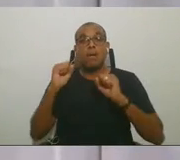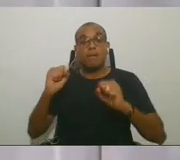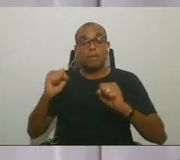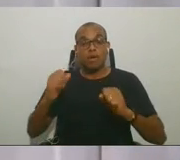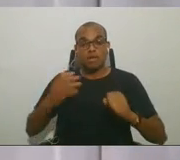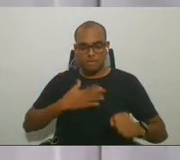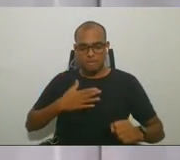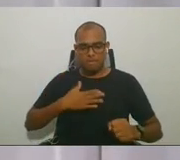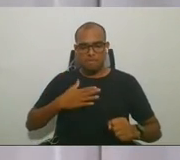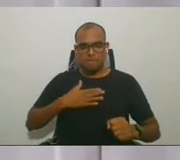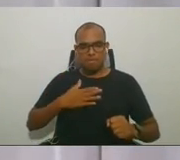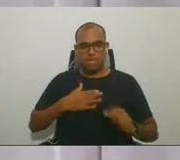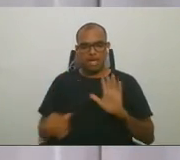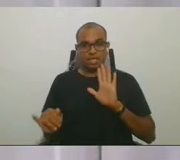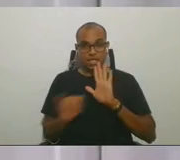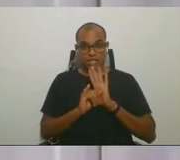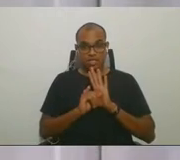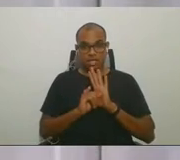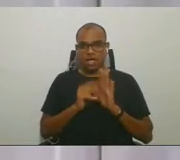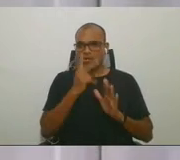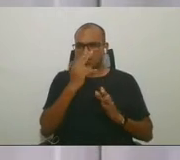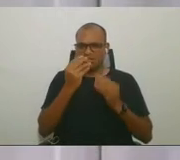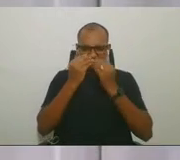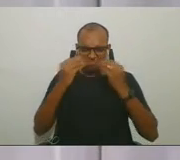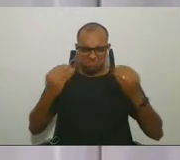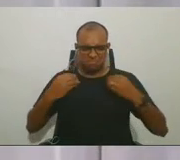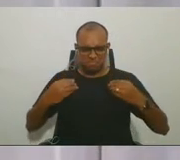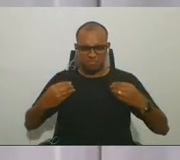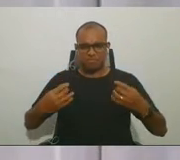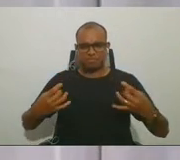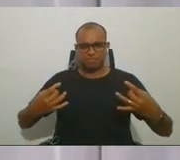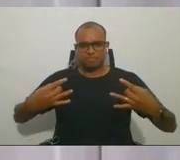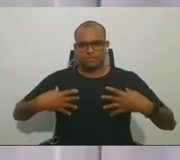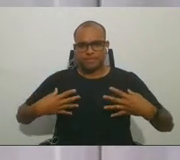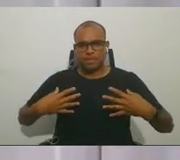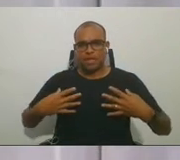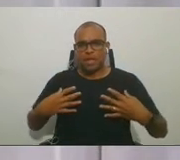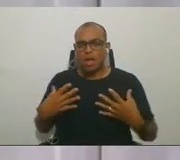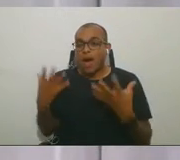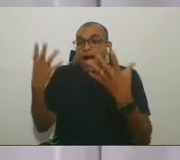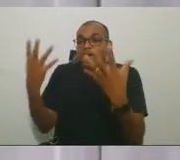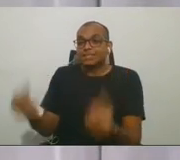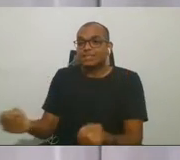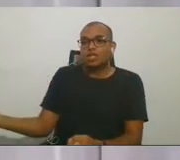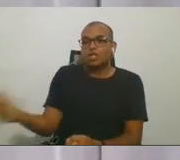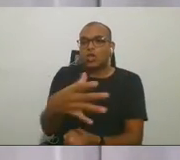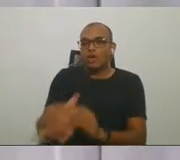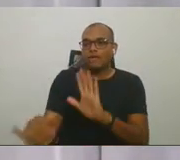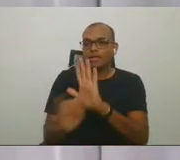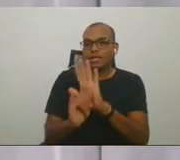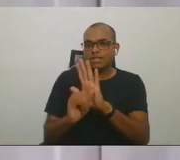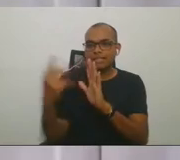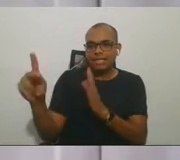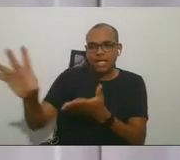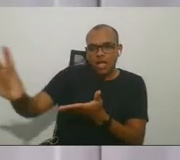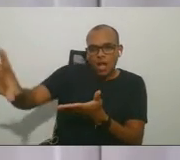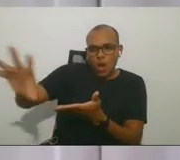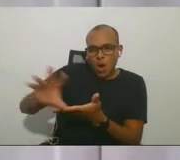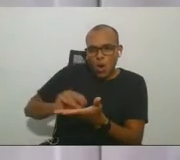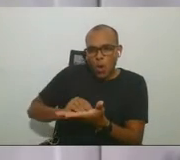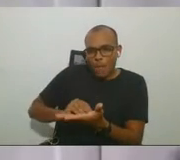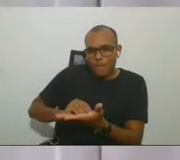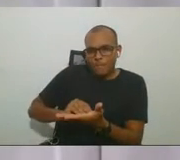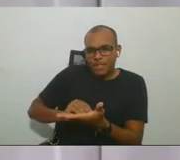origem, abraçar o segmento social que se chega, adotando seu ponto de vista, sua ideologia